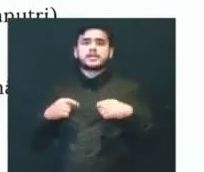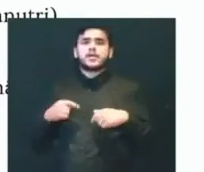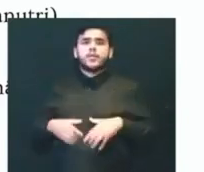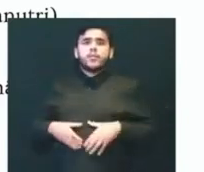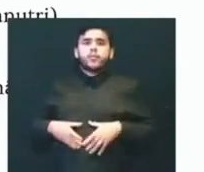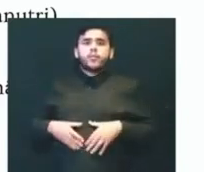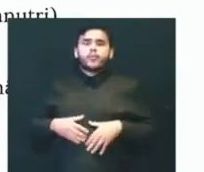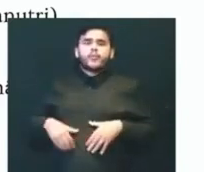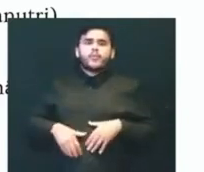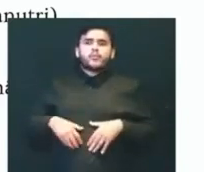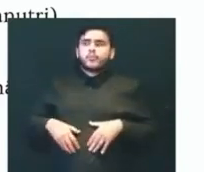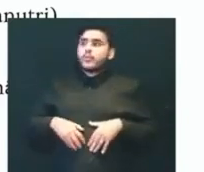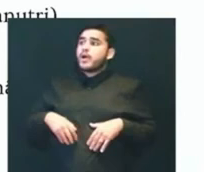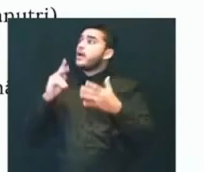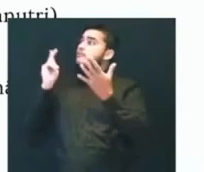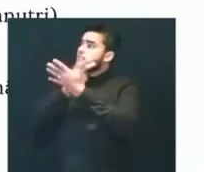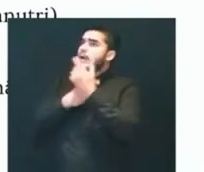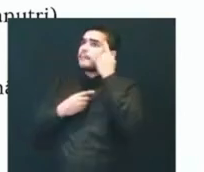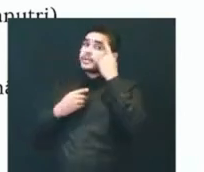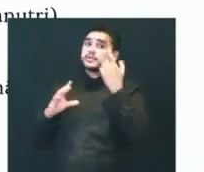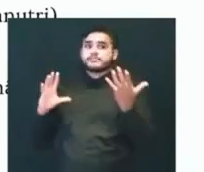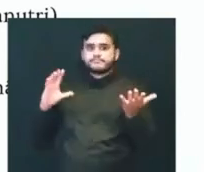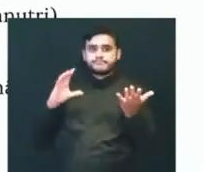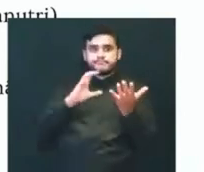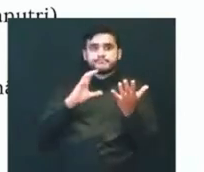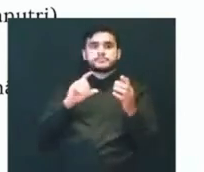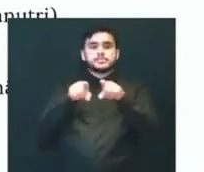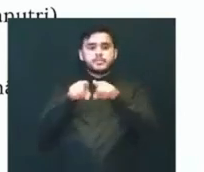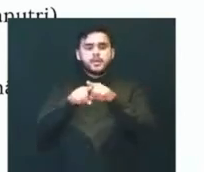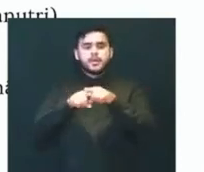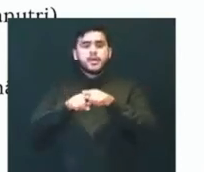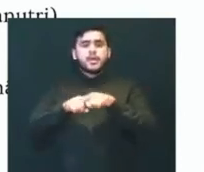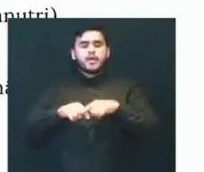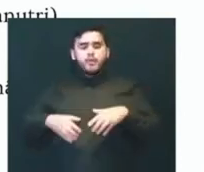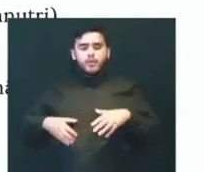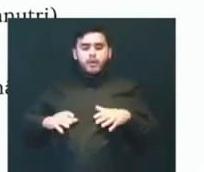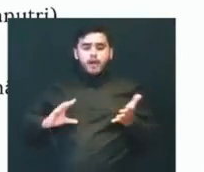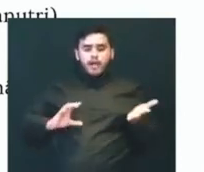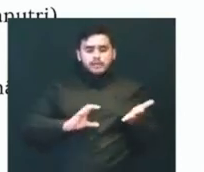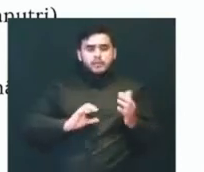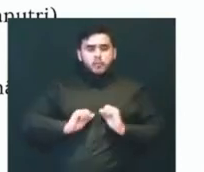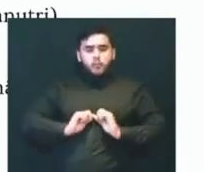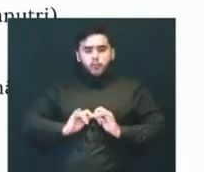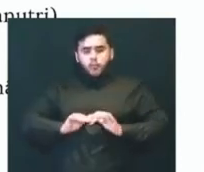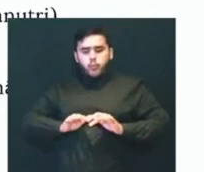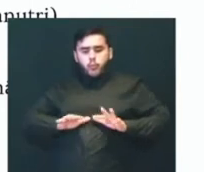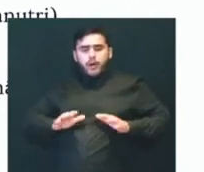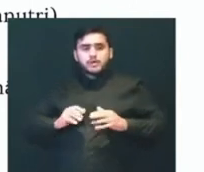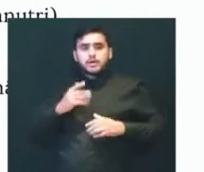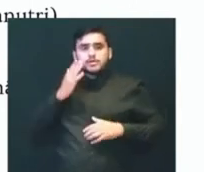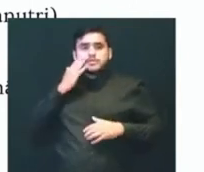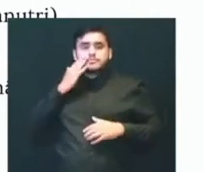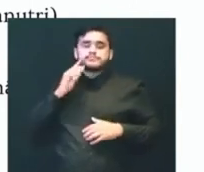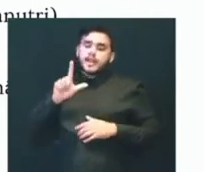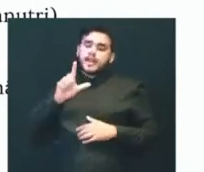alimentação e cânceres que são de rápida proliferação, que eles consomem mais energia do que o habitual, que é câncer